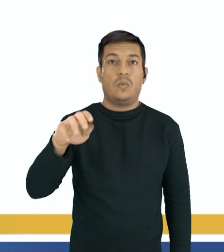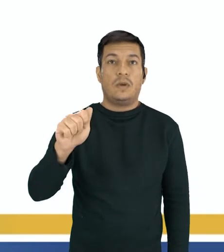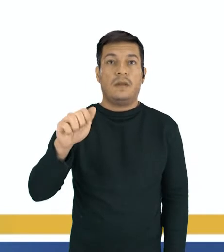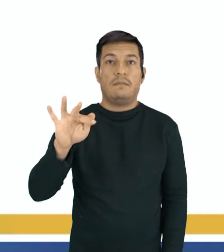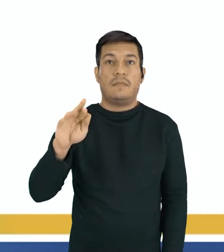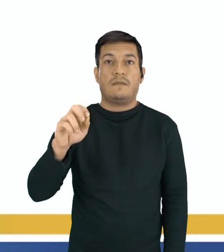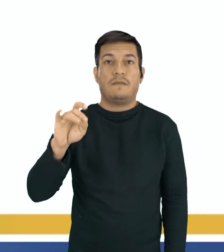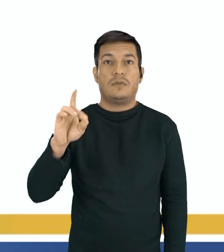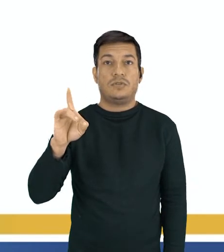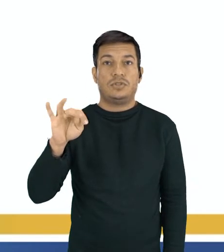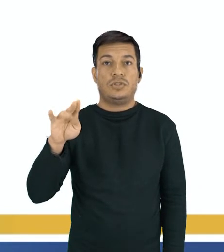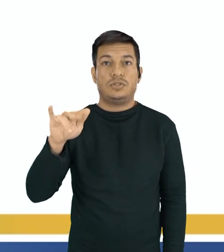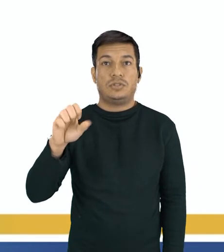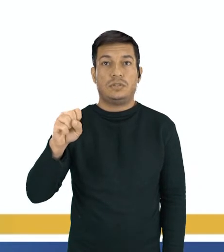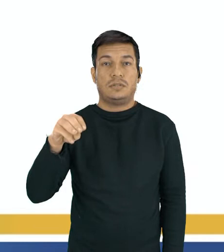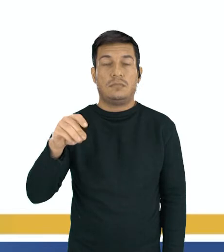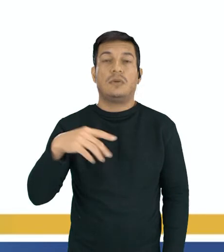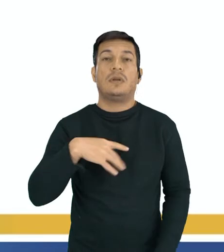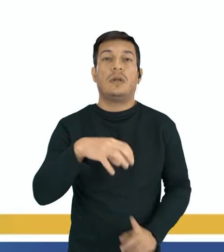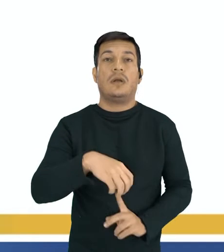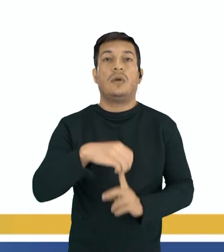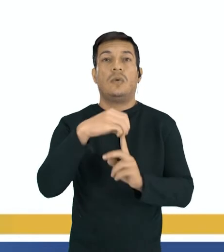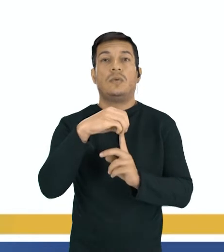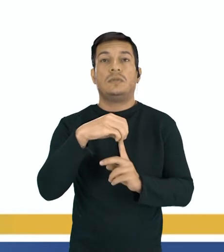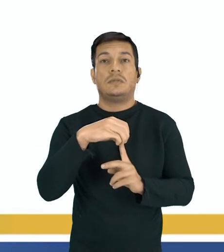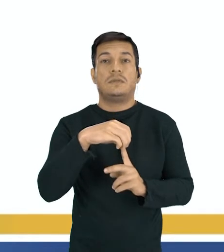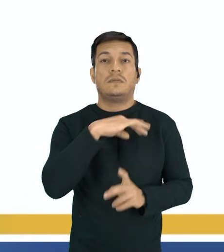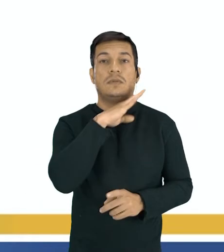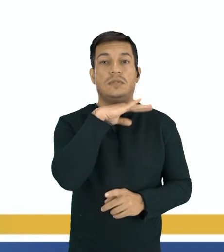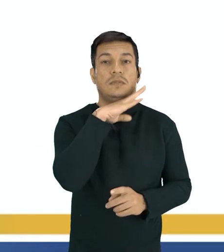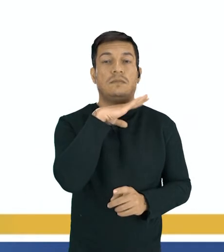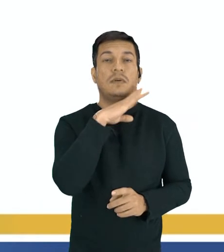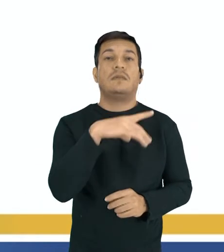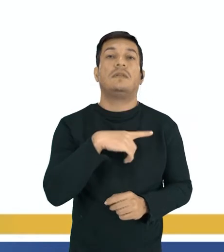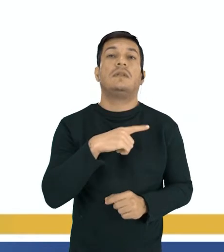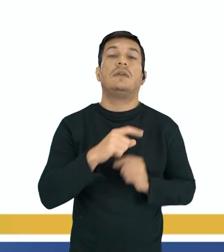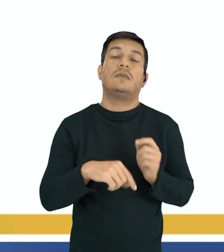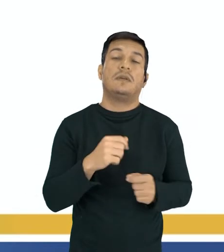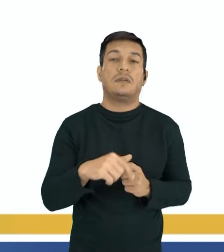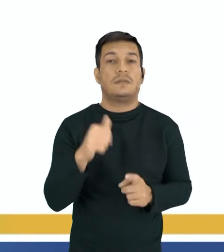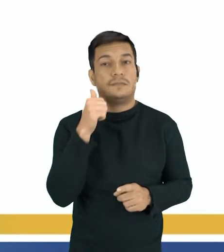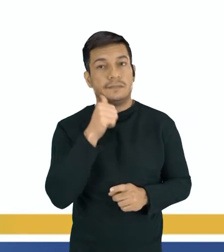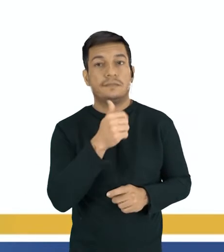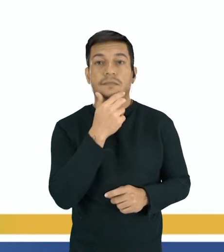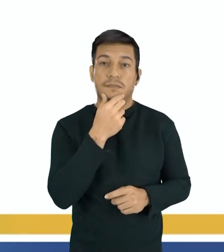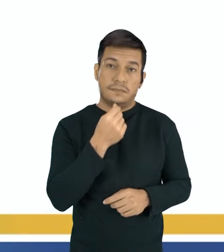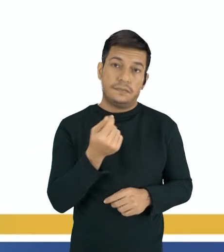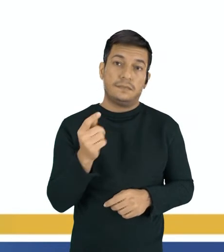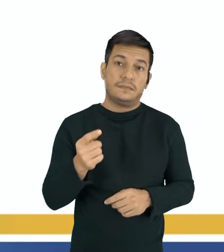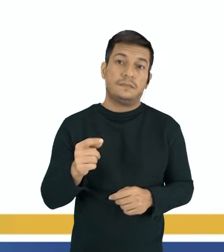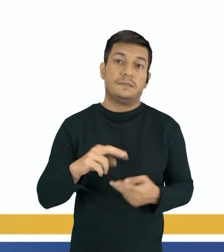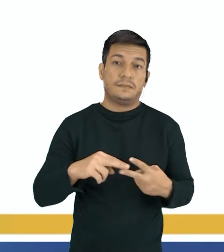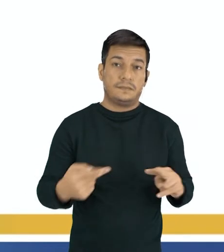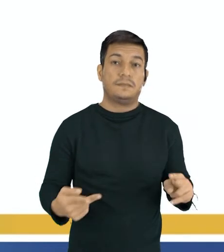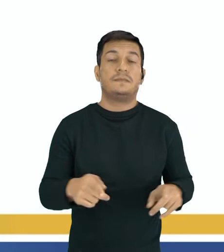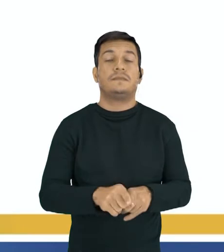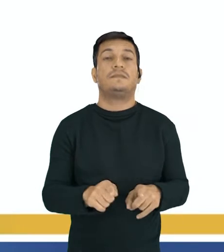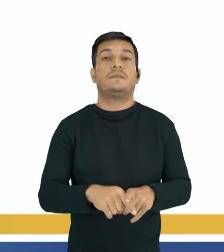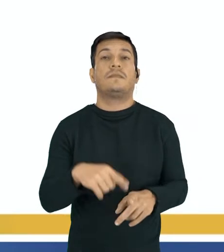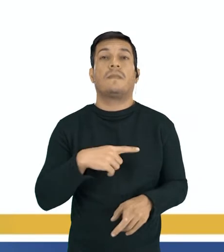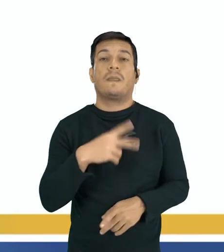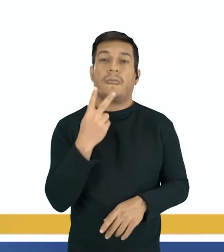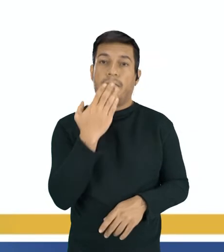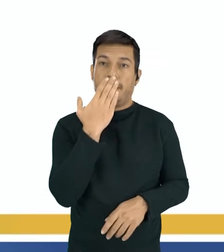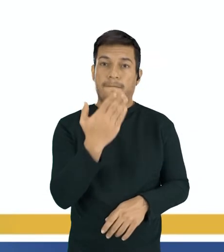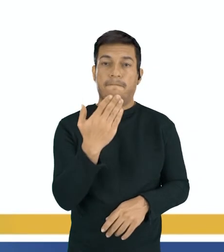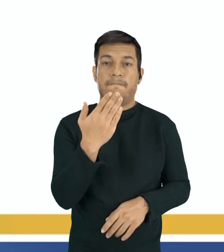que é quando um único indivíduo ele apresenta estruturas reprodutivas, tanto masculinas e femininas, e produzem os dois